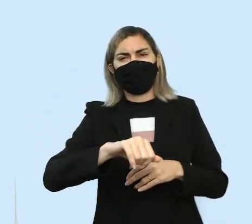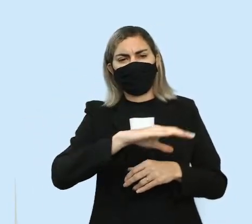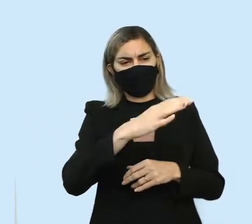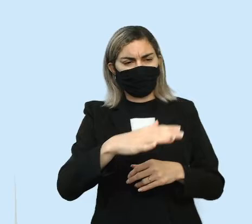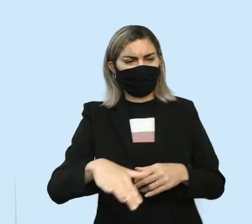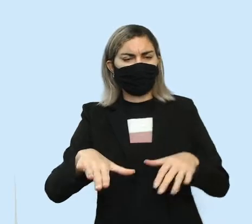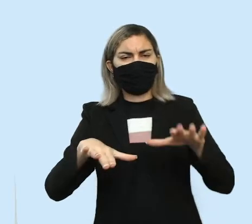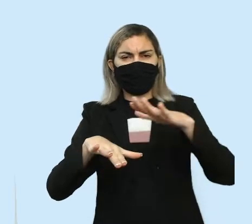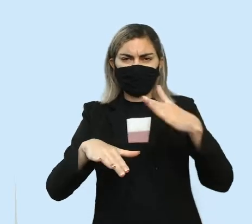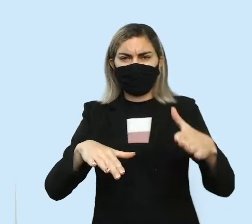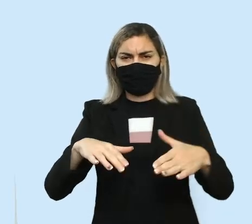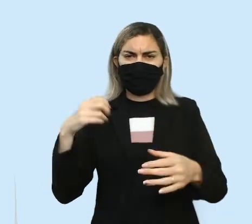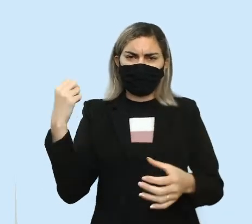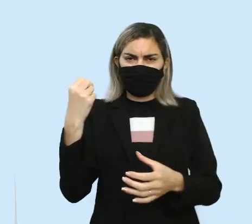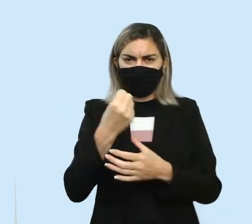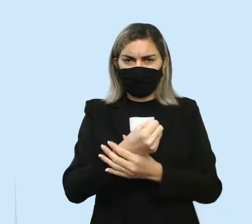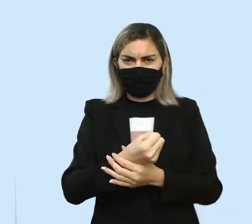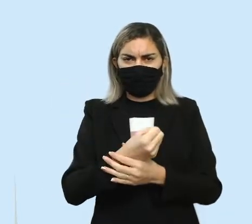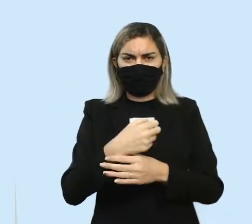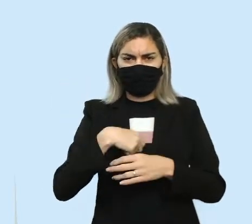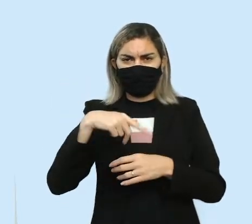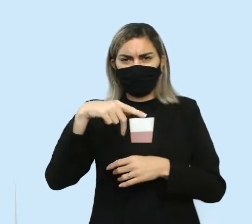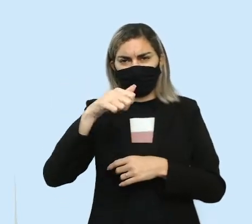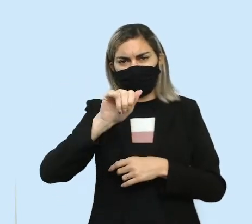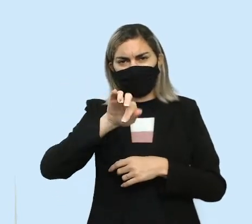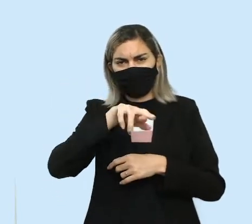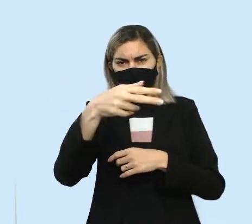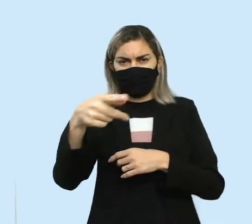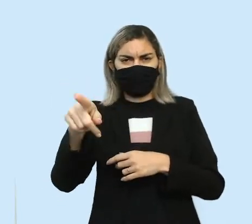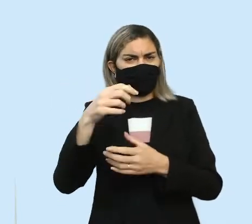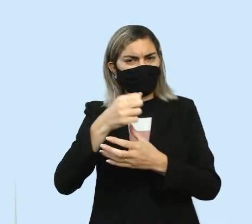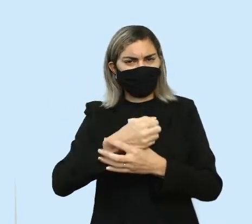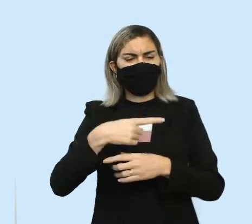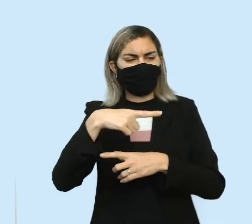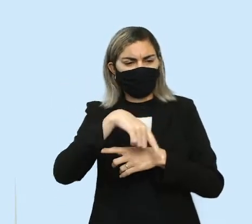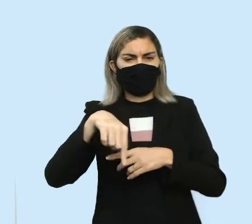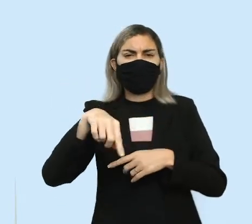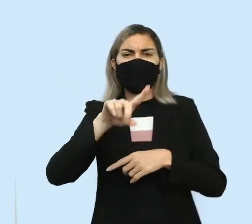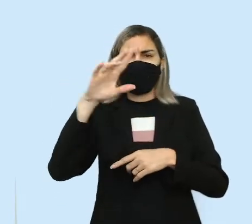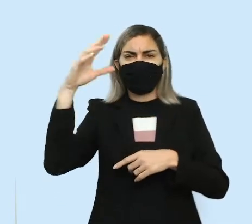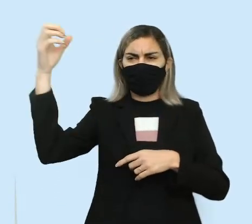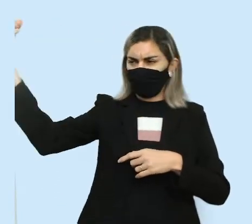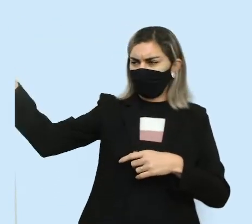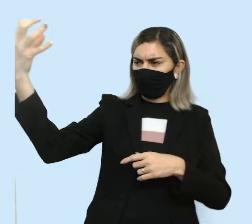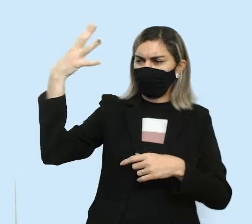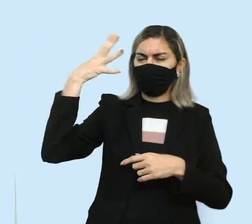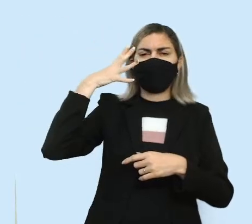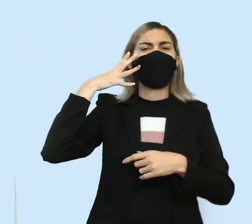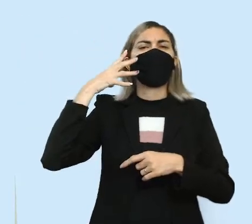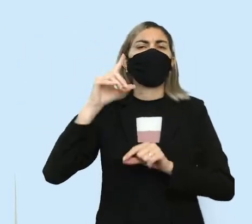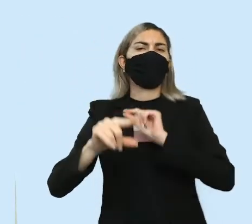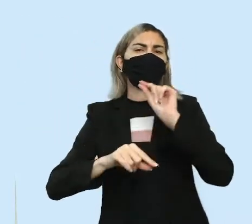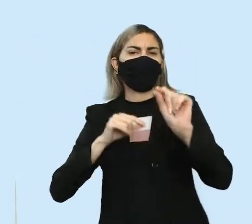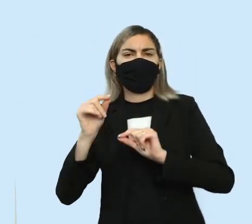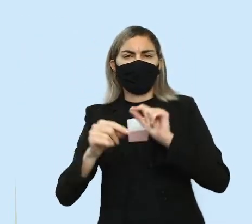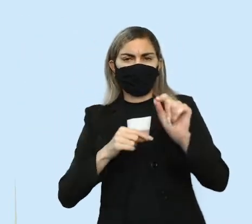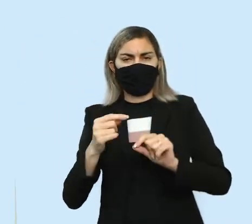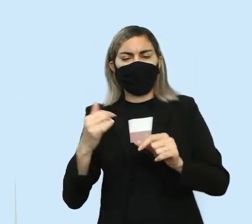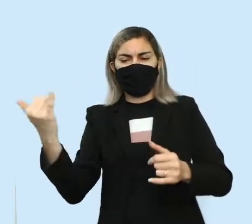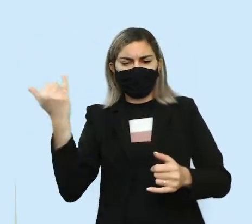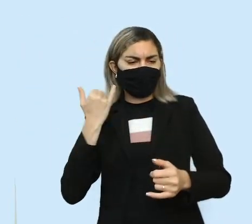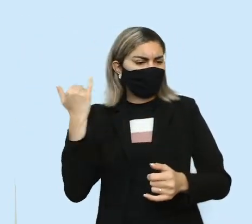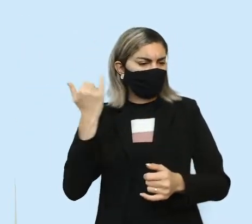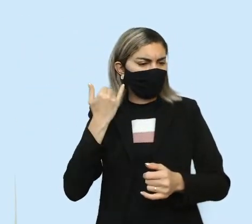Prometida. Abraão recebeu essa luz, né, ou esse chamado, na forma em que